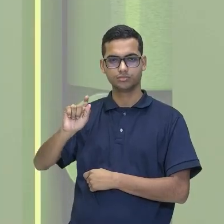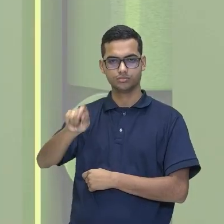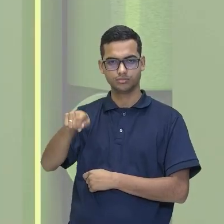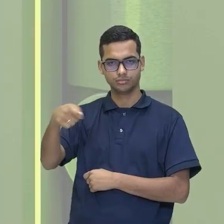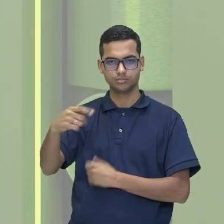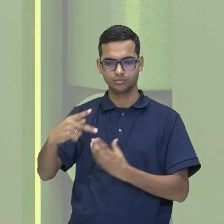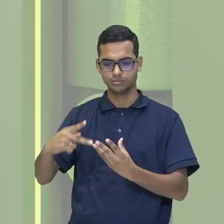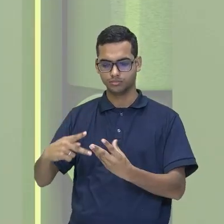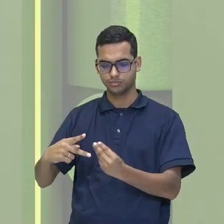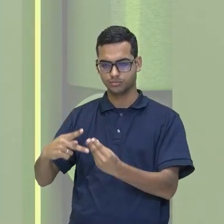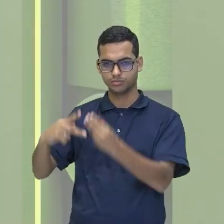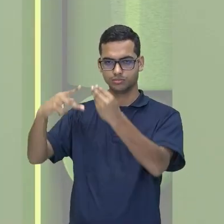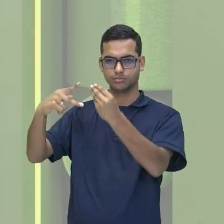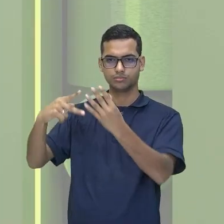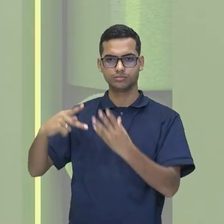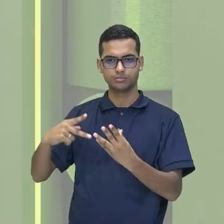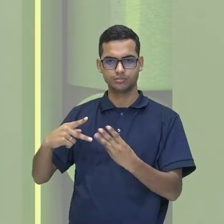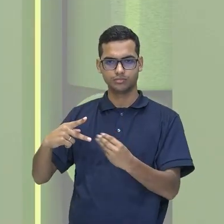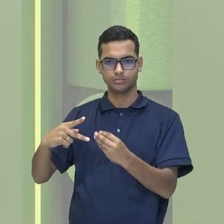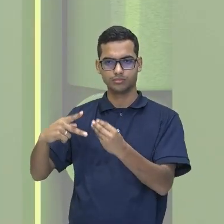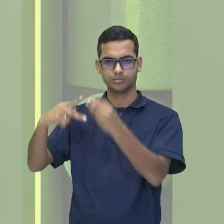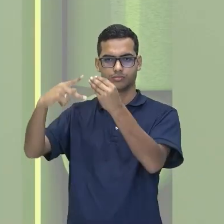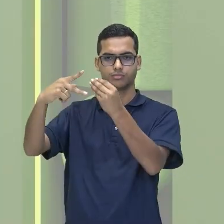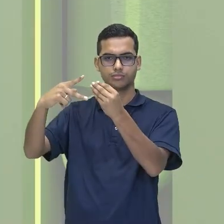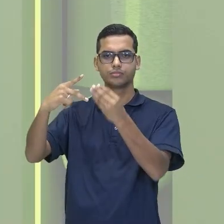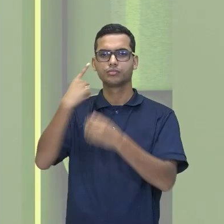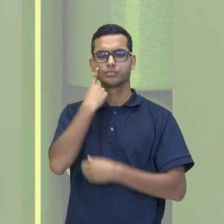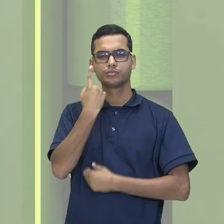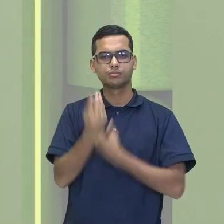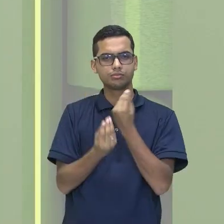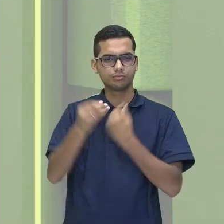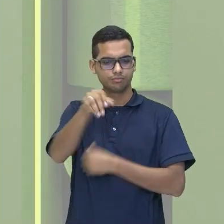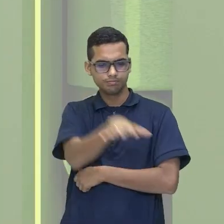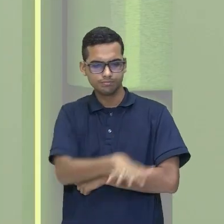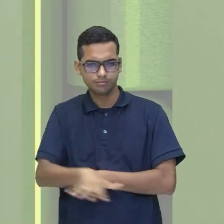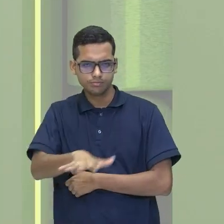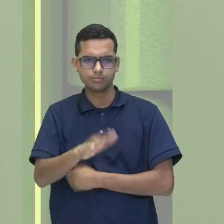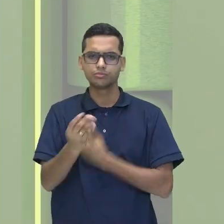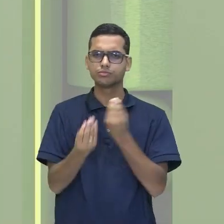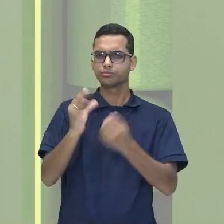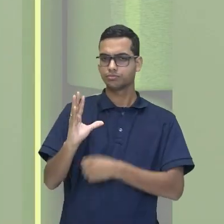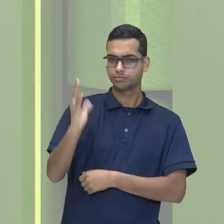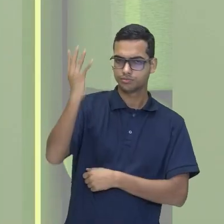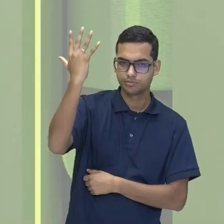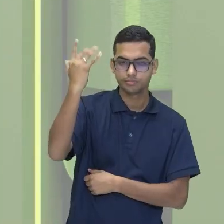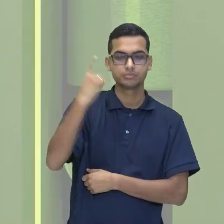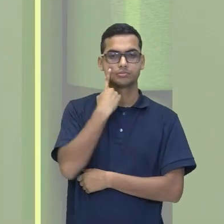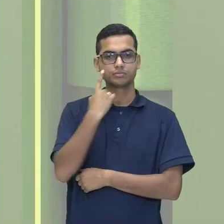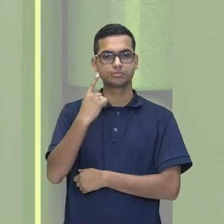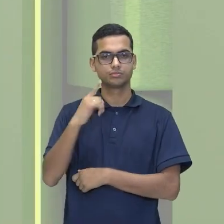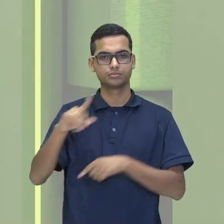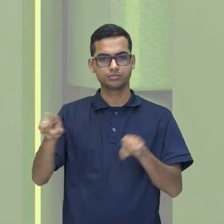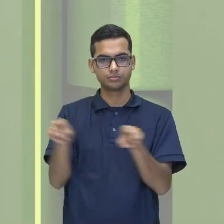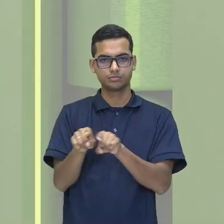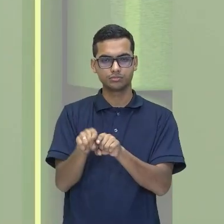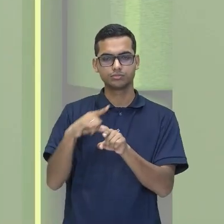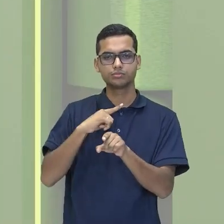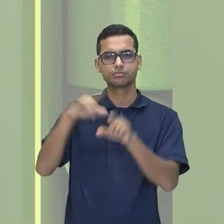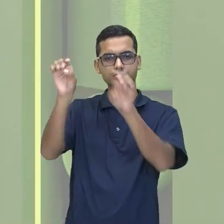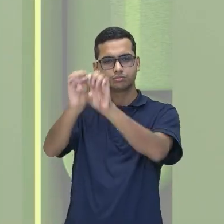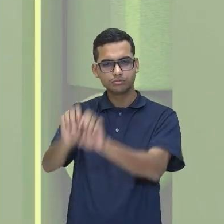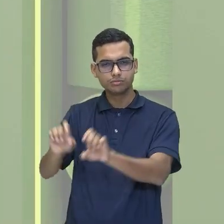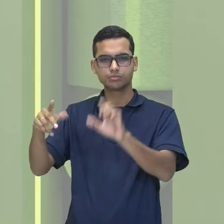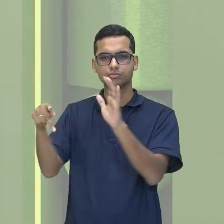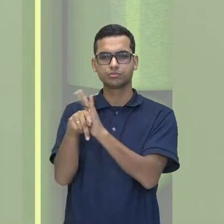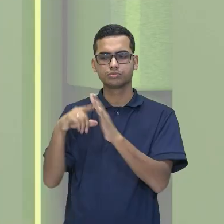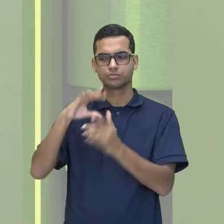tridimensional, de forma espacial, como é que isso funciona. Ou seja, nós vamos trazer do micro para o macro para